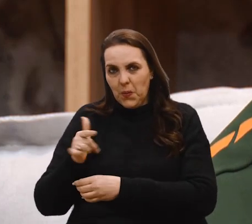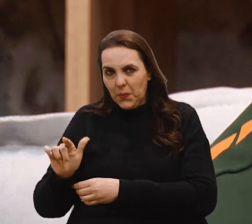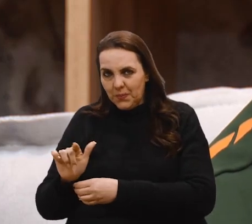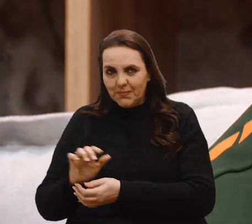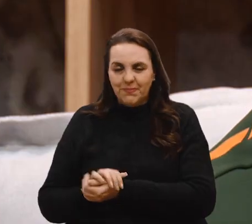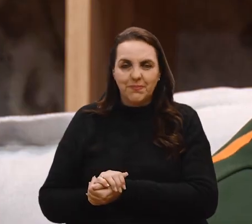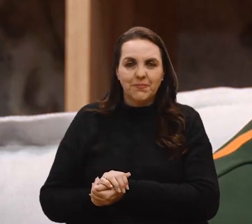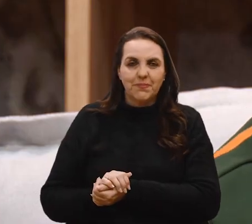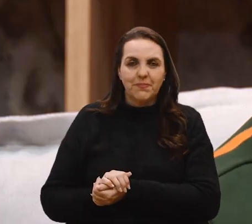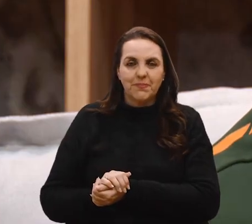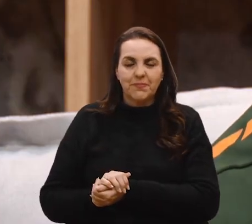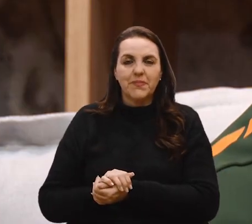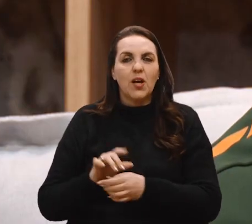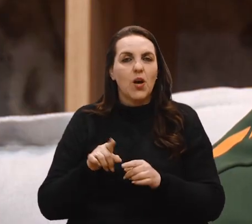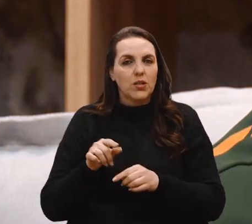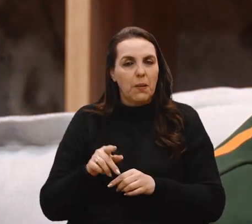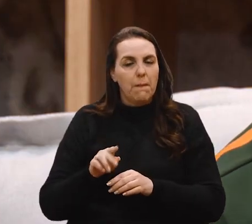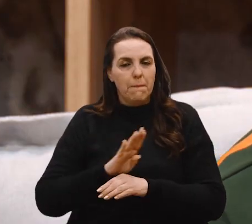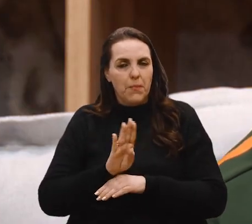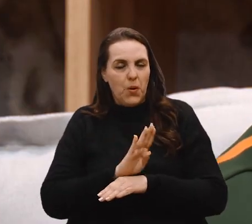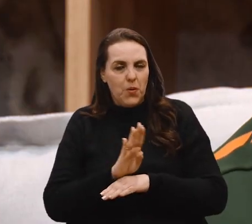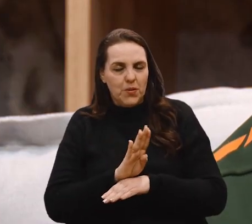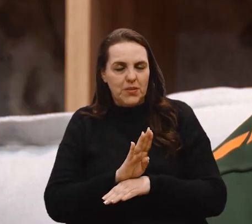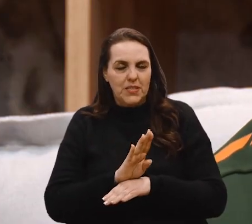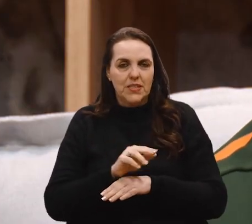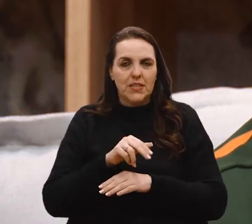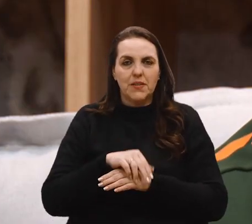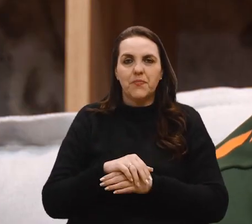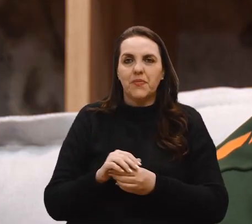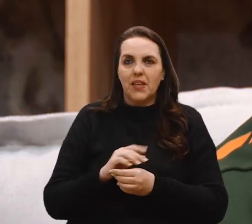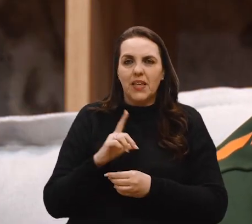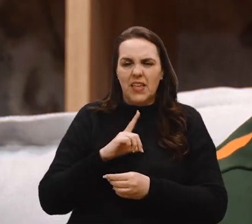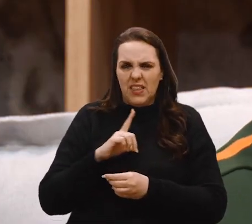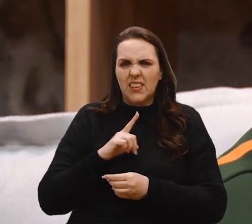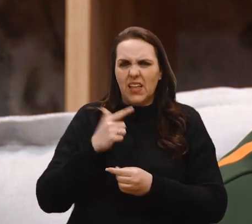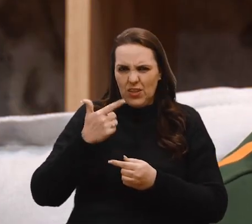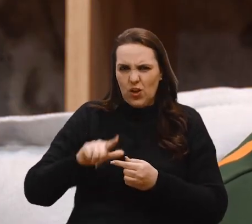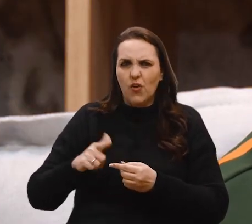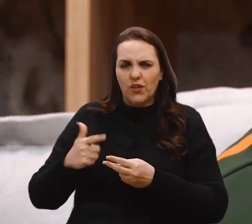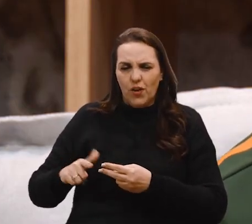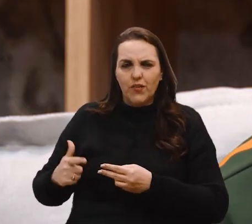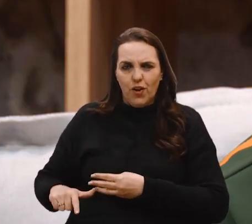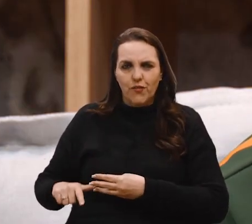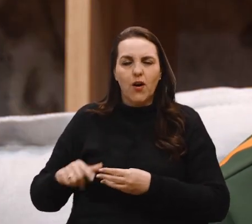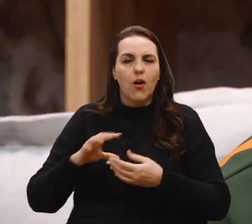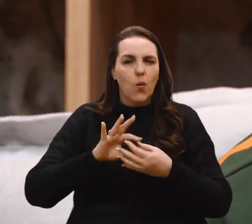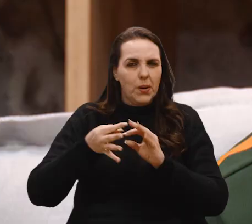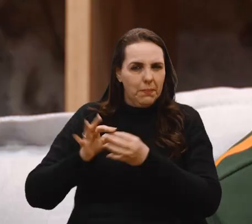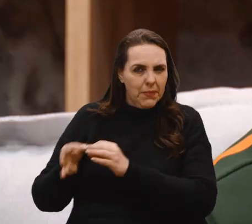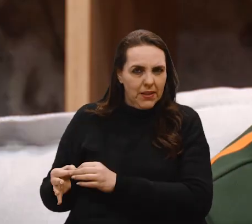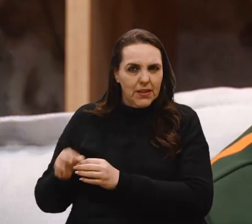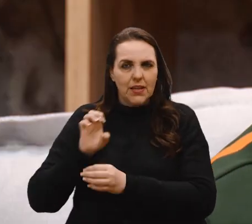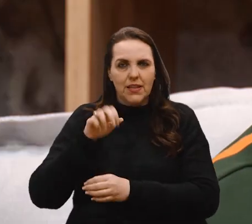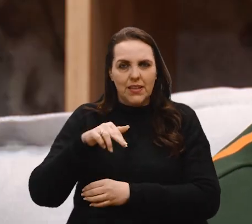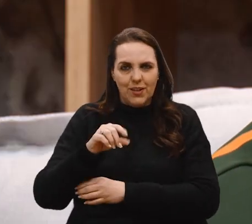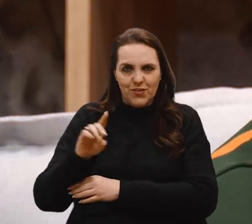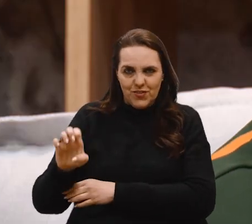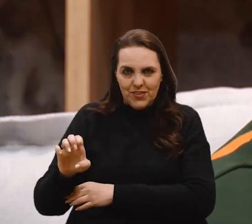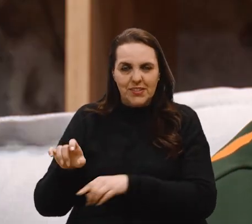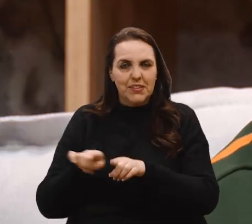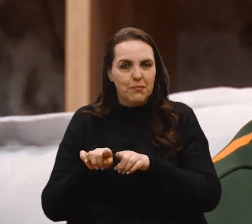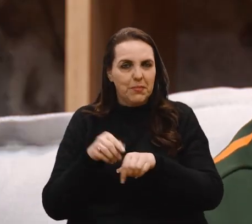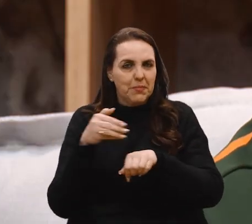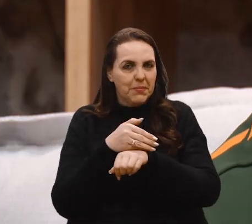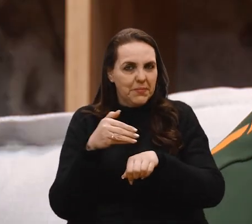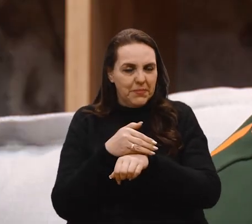de bronze na UNAD, uma de prata na UNAD, e agora tá tendo a UNAD de novo esse ano. Tô participando também da UBICT desse